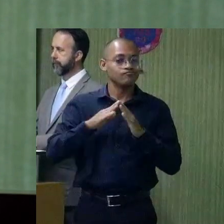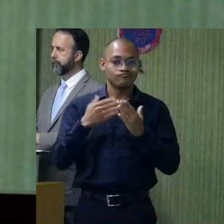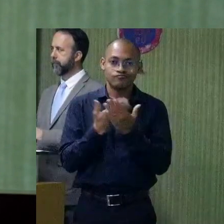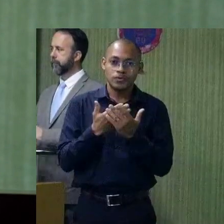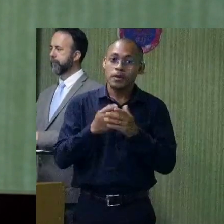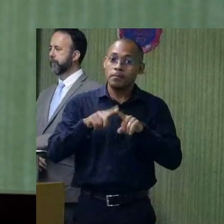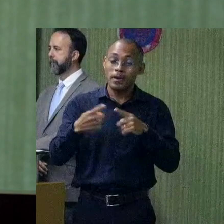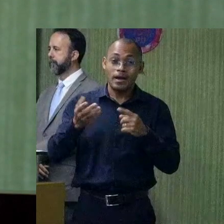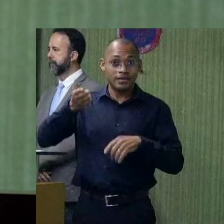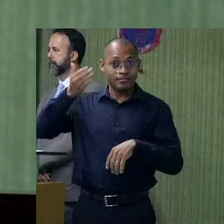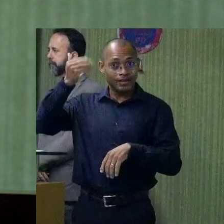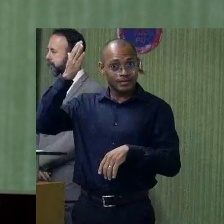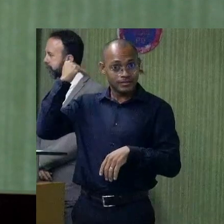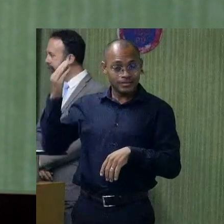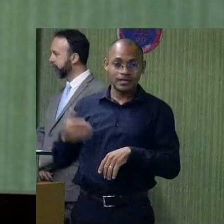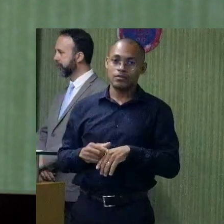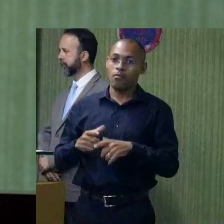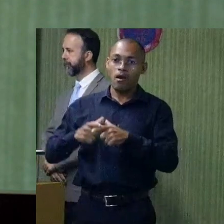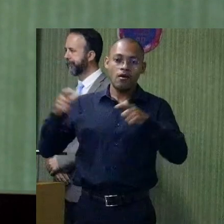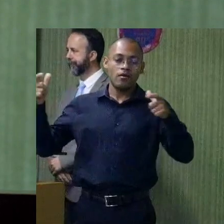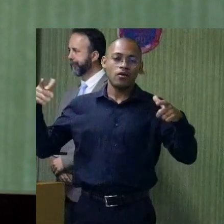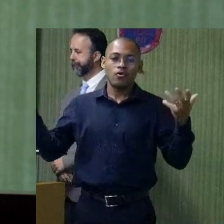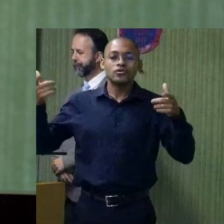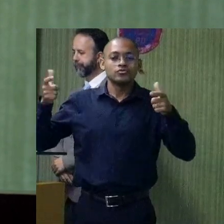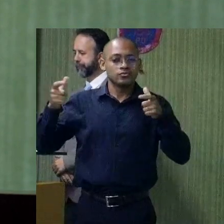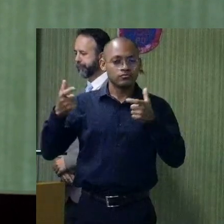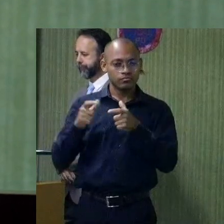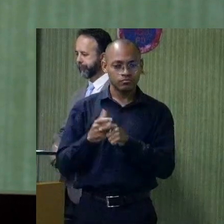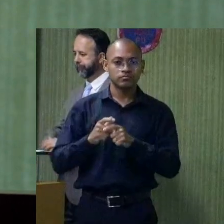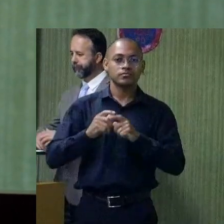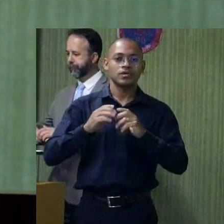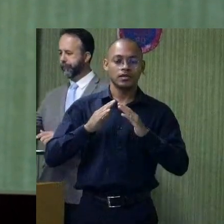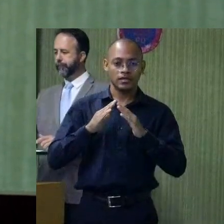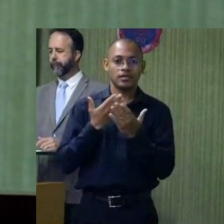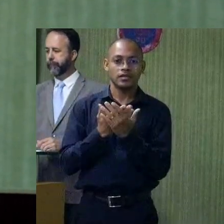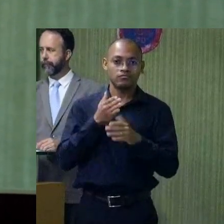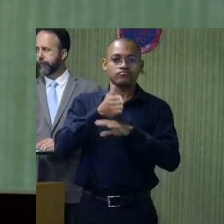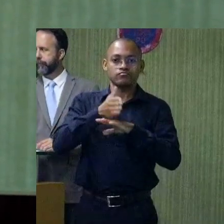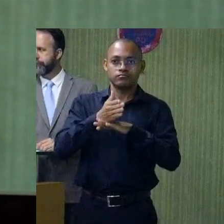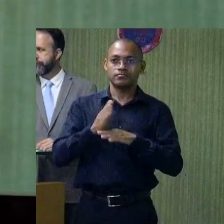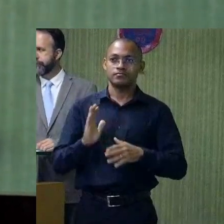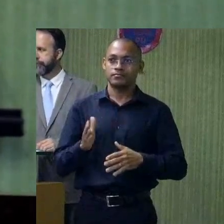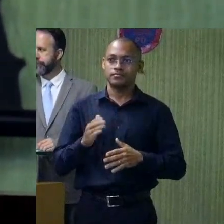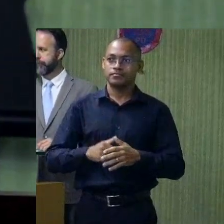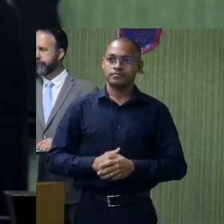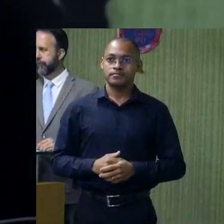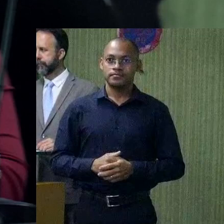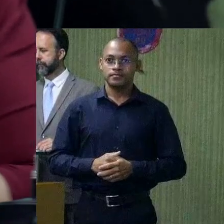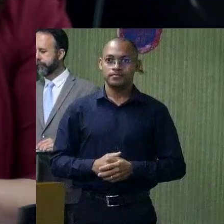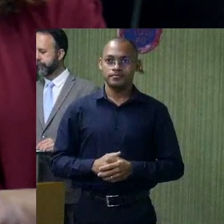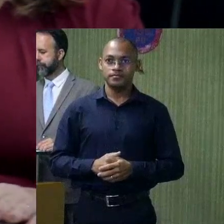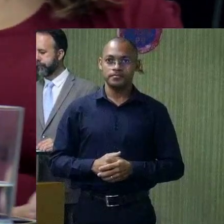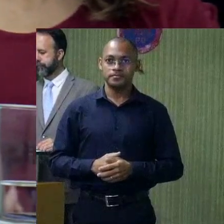era lá nos primeiros meses né temos chegou mais uma os